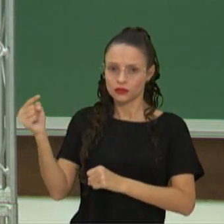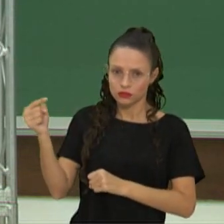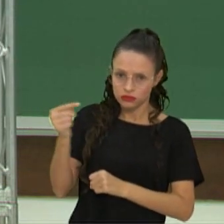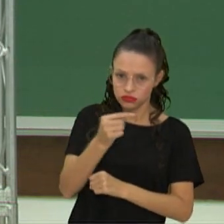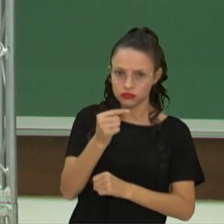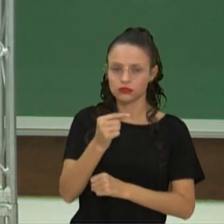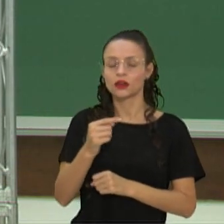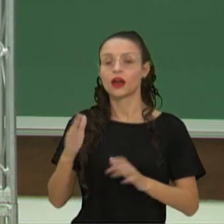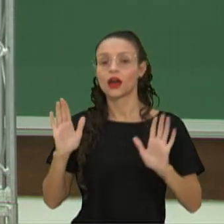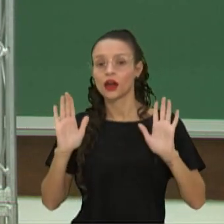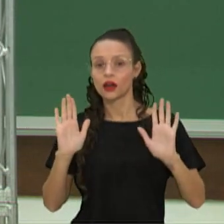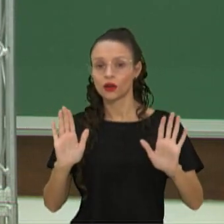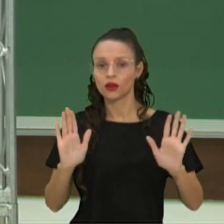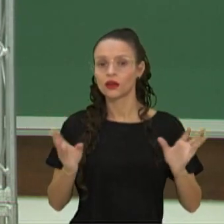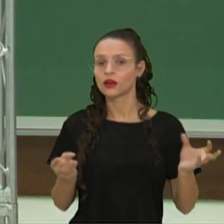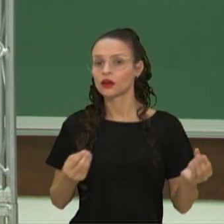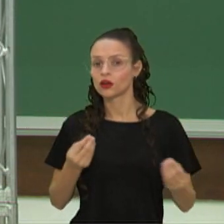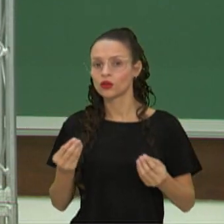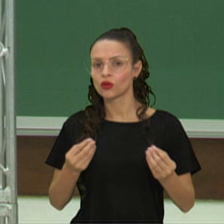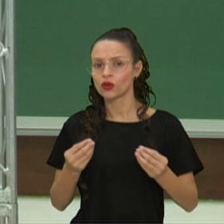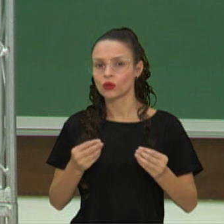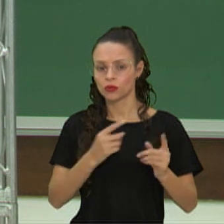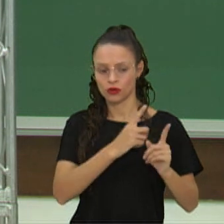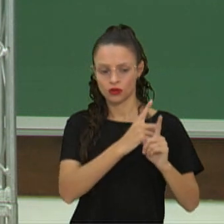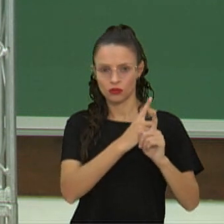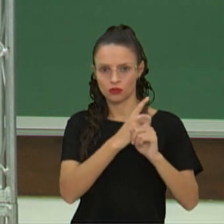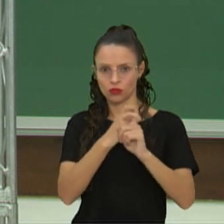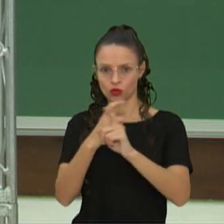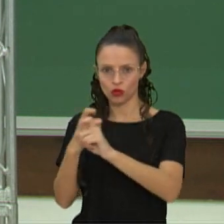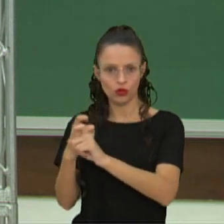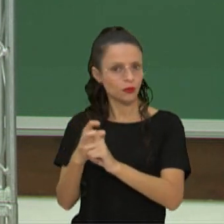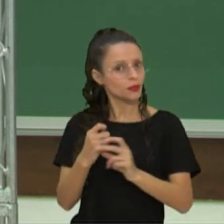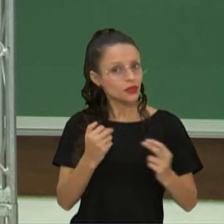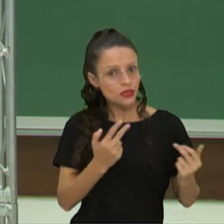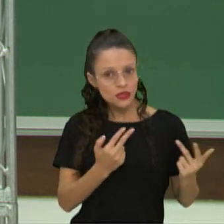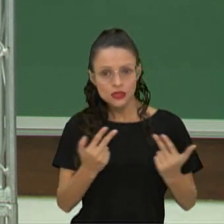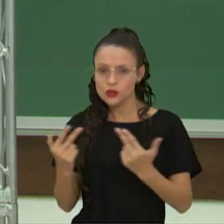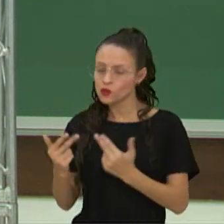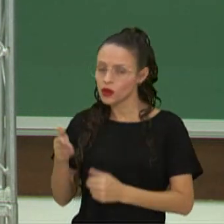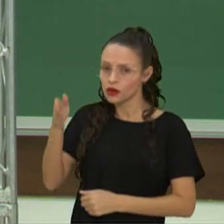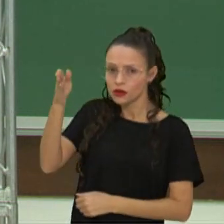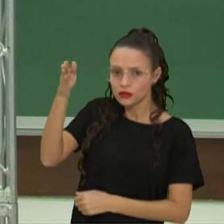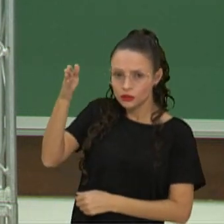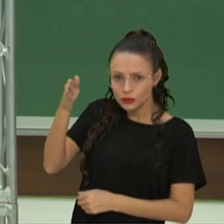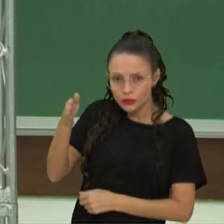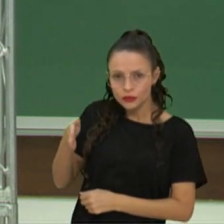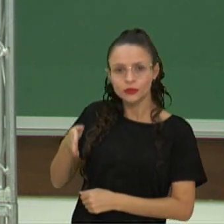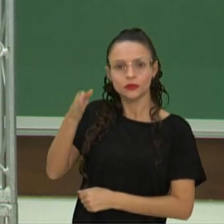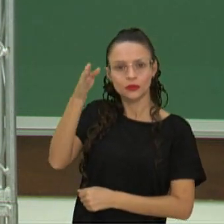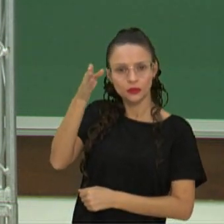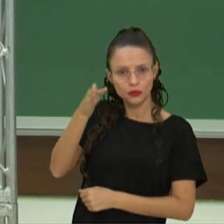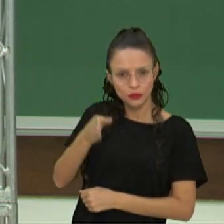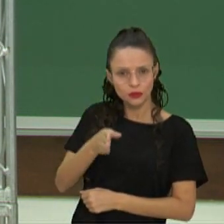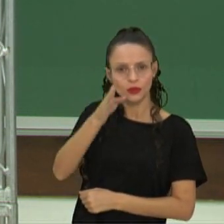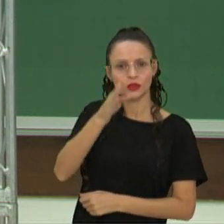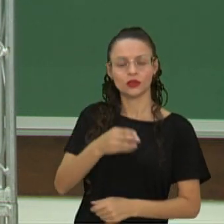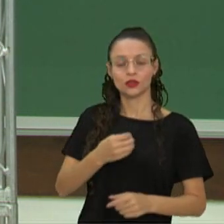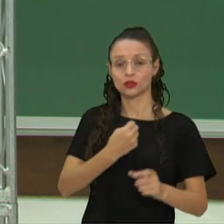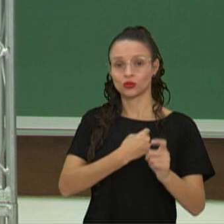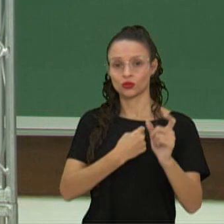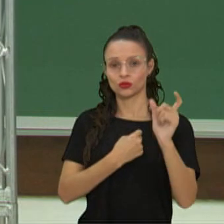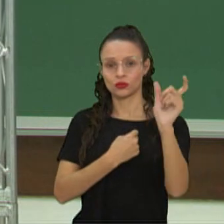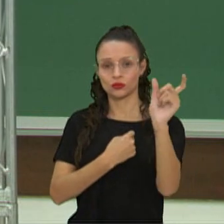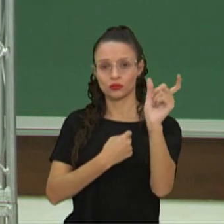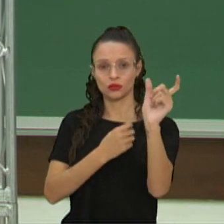Certo? Agora, como é que eu faço com o polinômio? Vou usar o mesmo algoritmo, vou usar o mesmo formato. Tá? Então, eu vou escrever